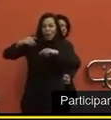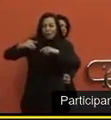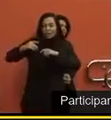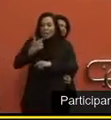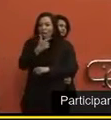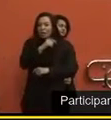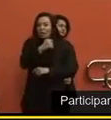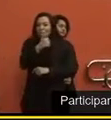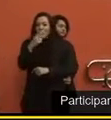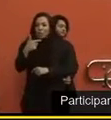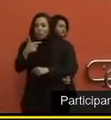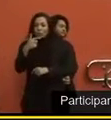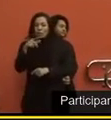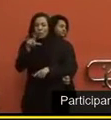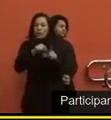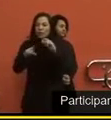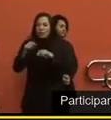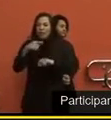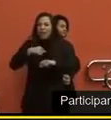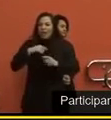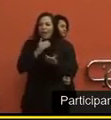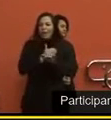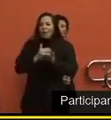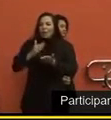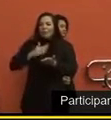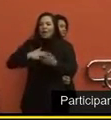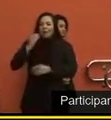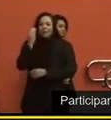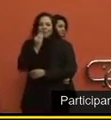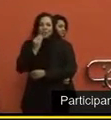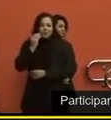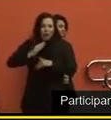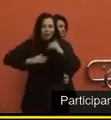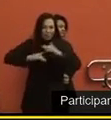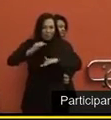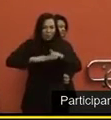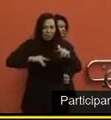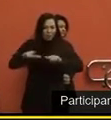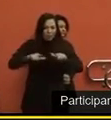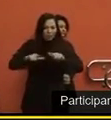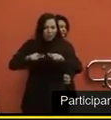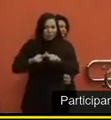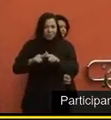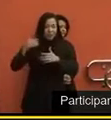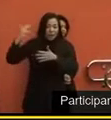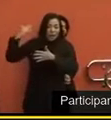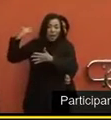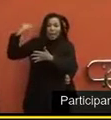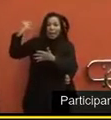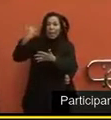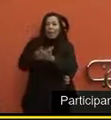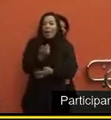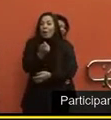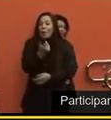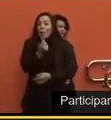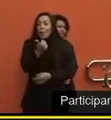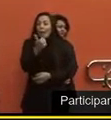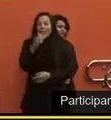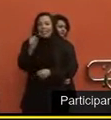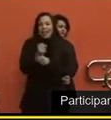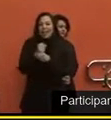para escolher o órgão de execução em que eu iniciaria minhas experiências profissionais. De lá para cá, já são quase 10